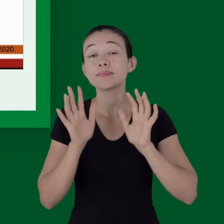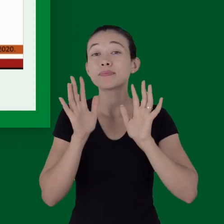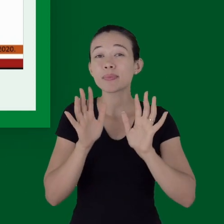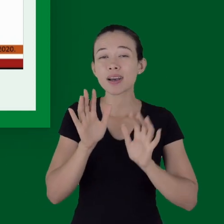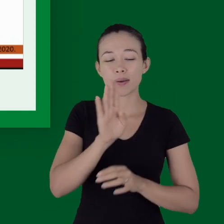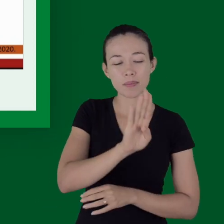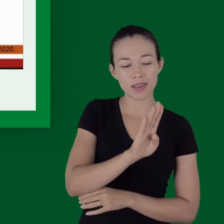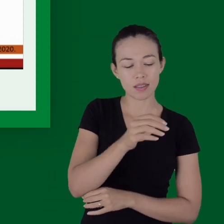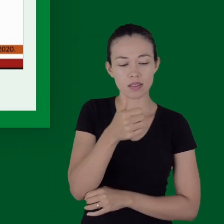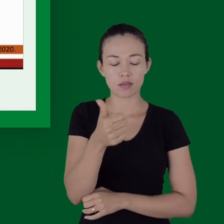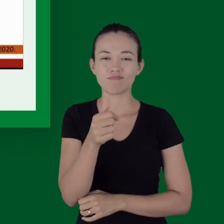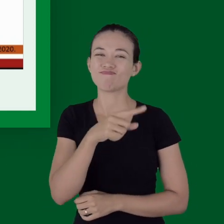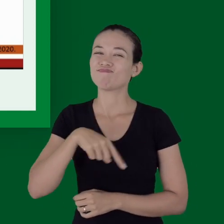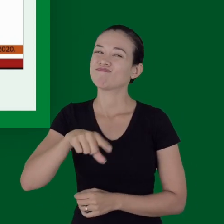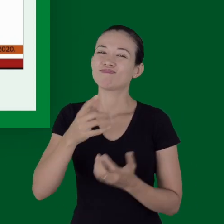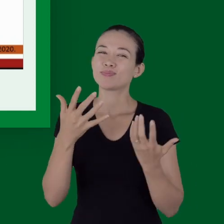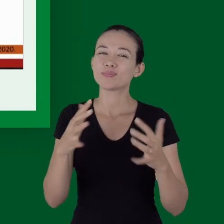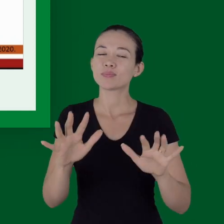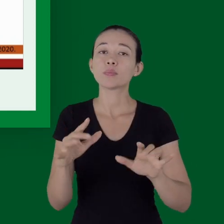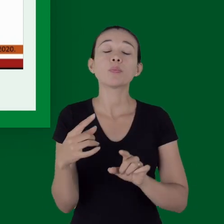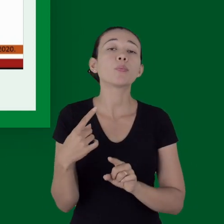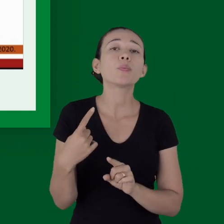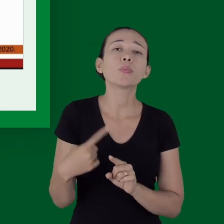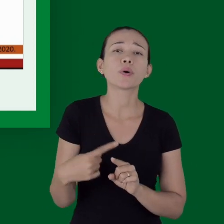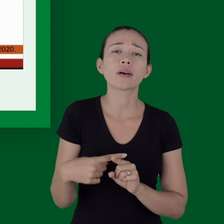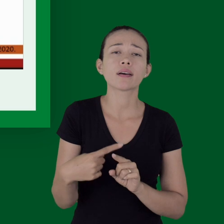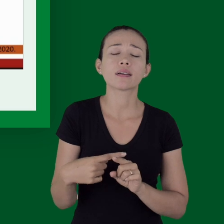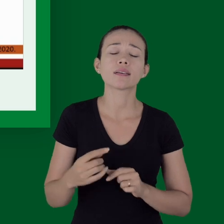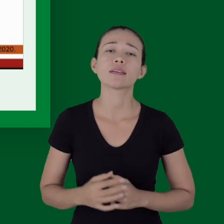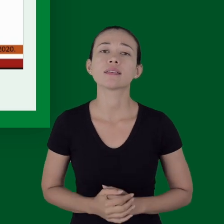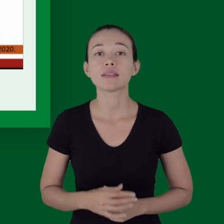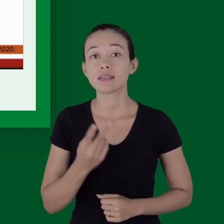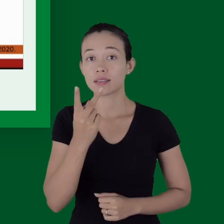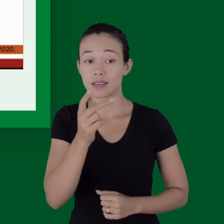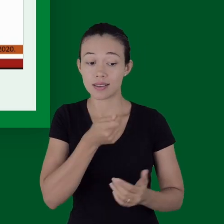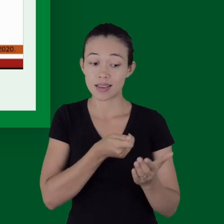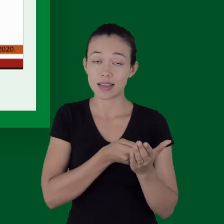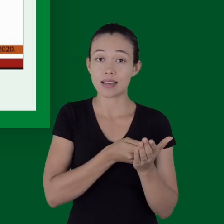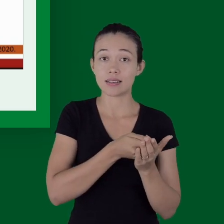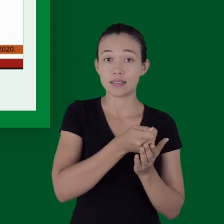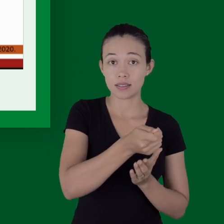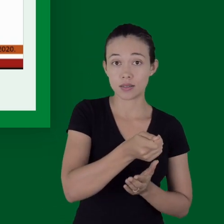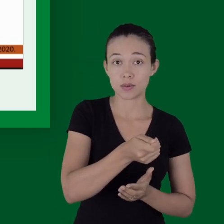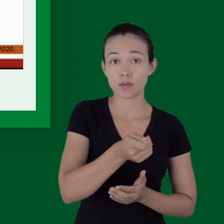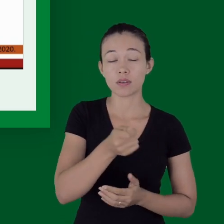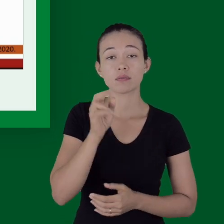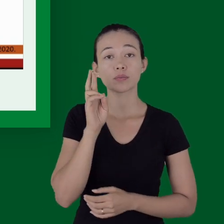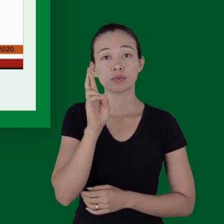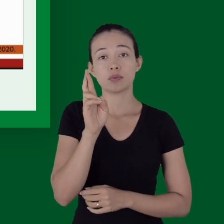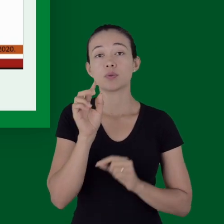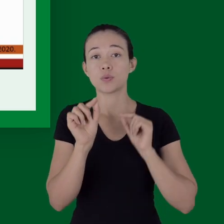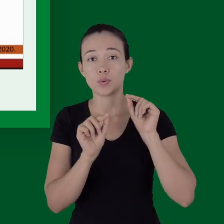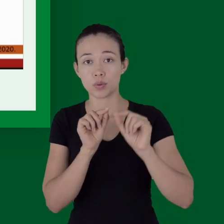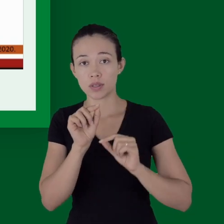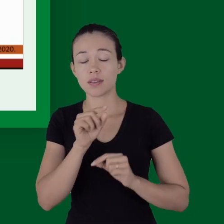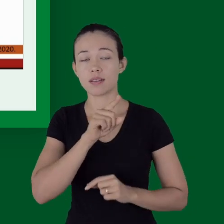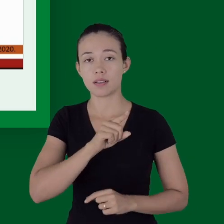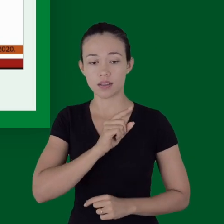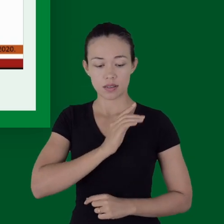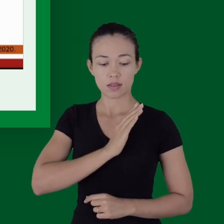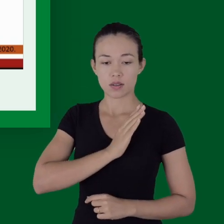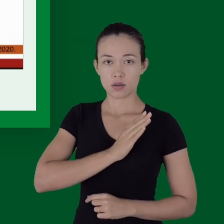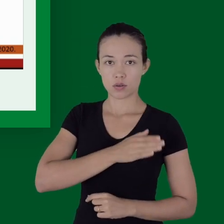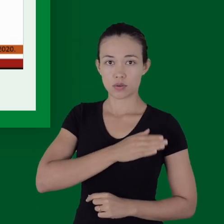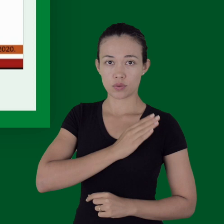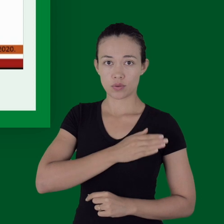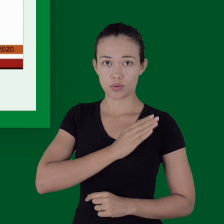deseja. A ação beta-1, a gente não vai desejar tanto na parada, que a ação beta-1 é responsável pelo